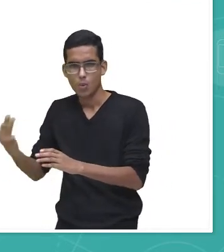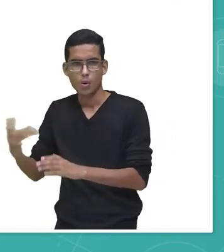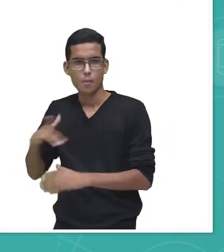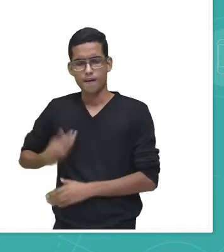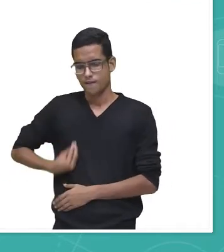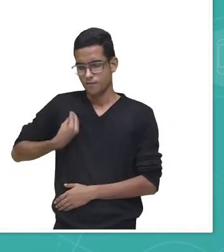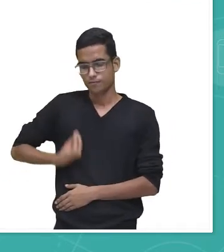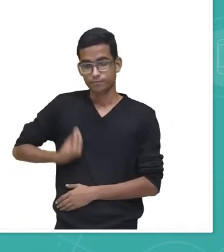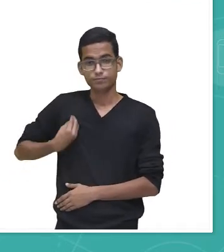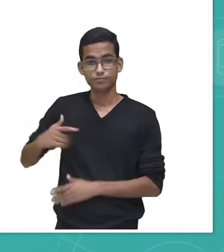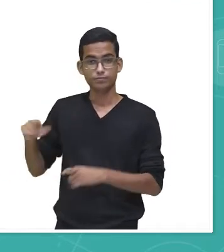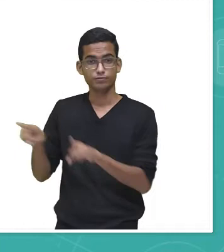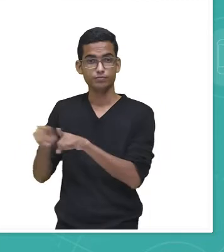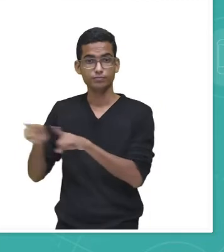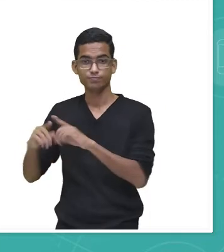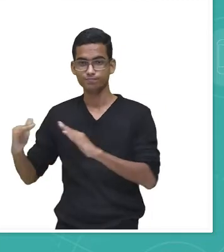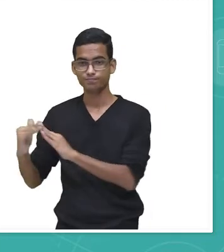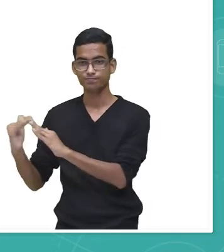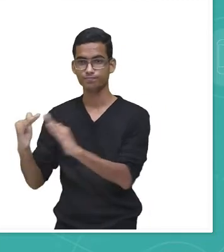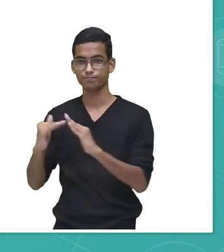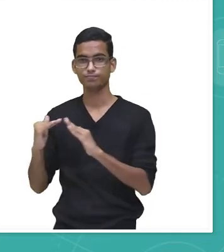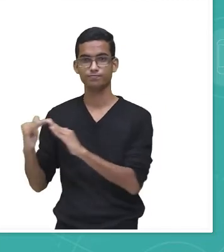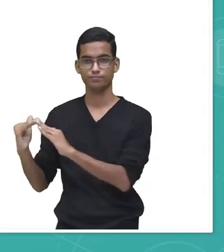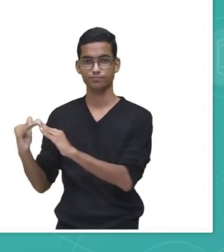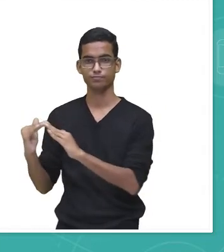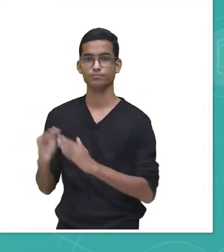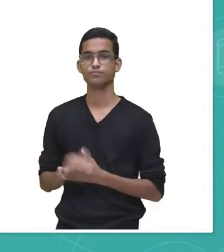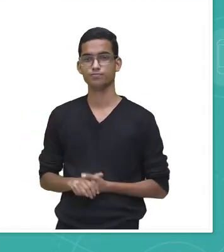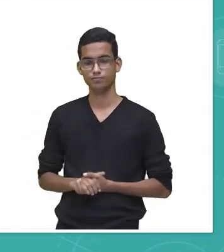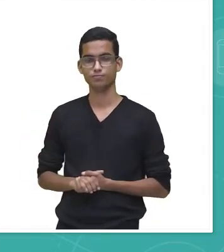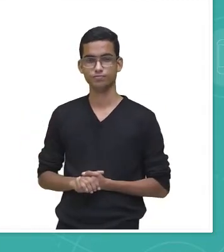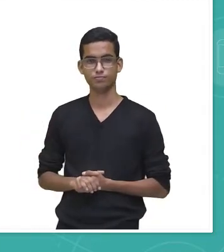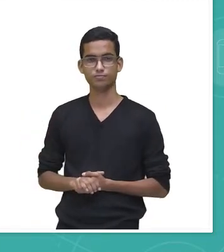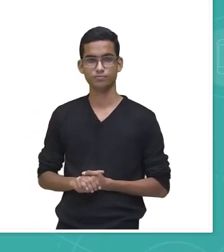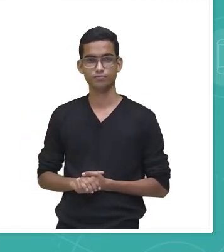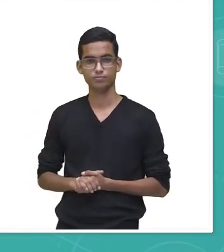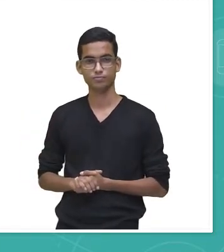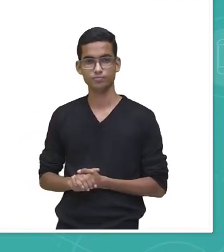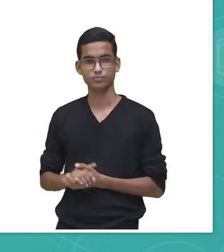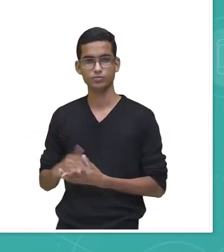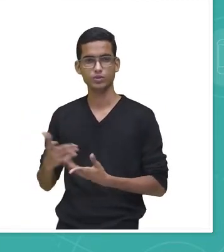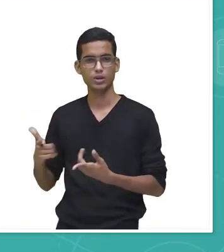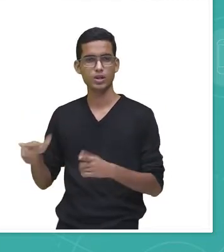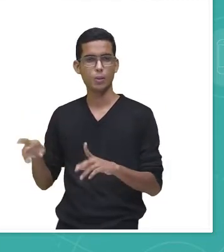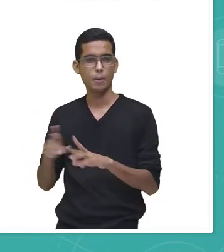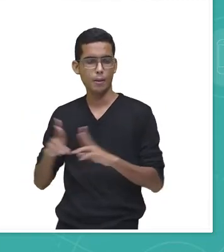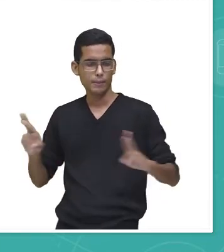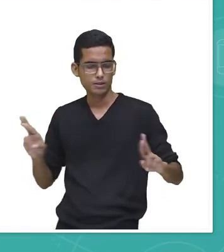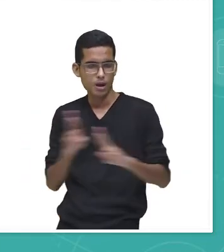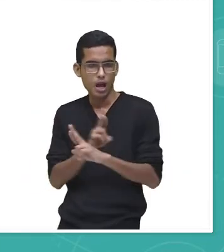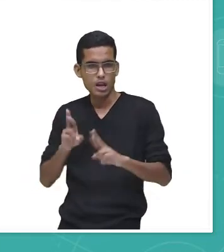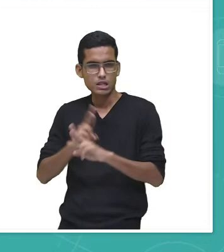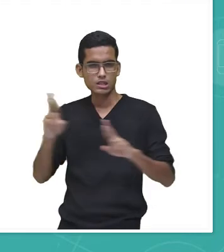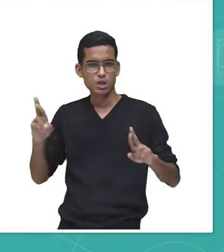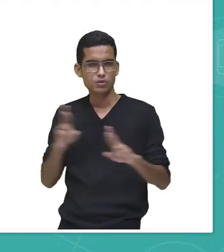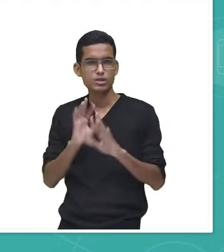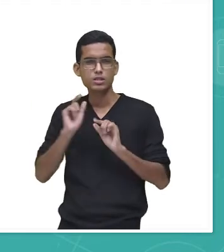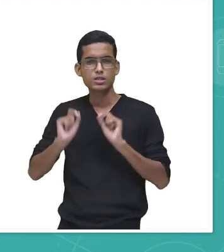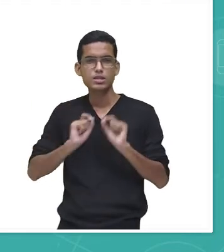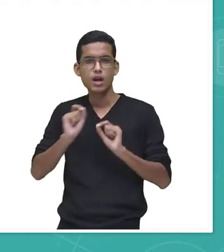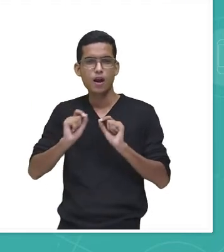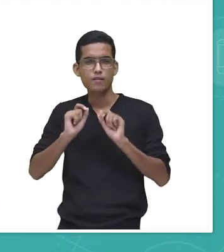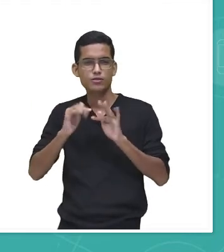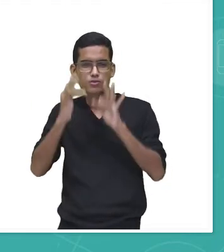morar. Muitos vassalos chegavam a ser suceranos. E também era para manter uma relação de fidelidade. Eu dou a